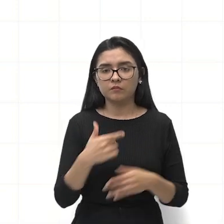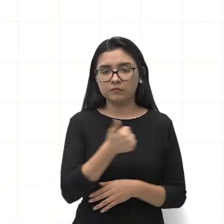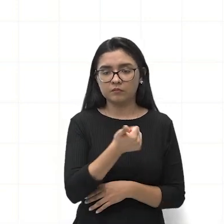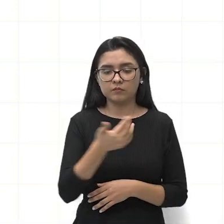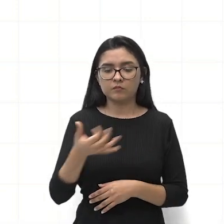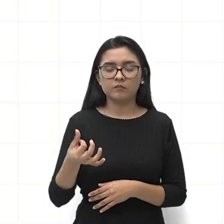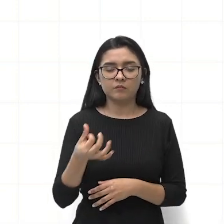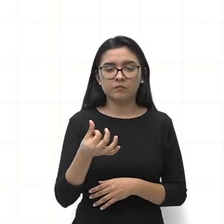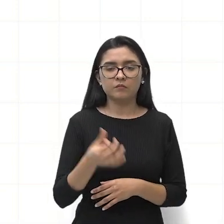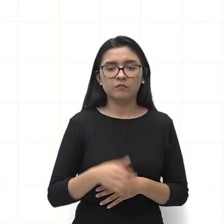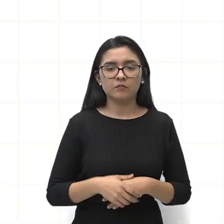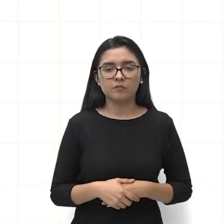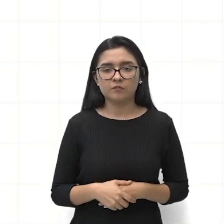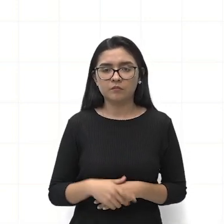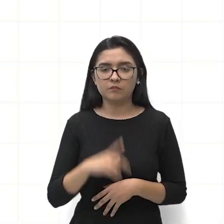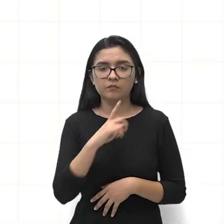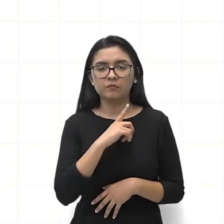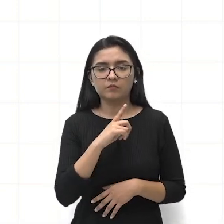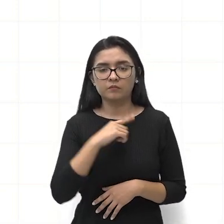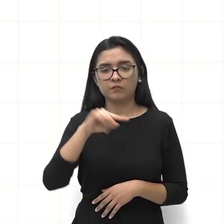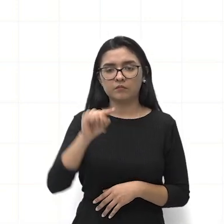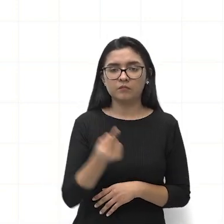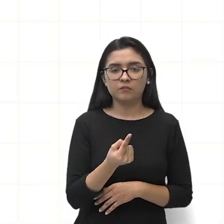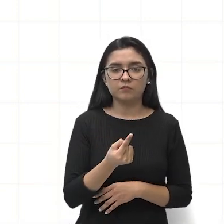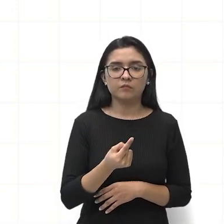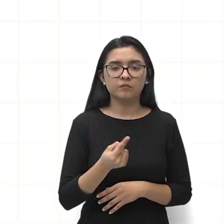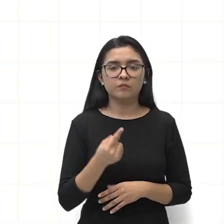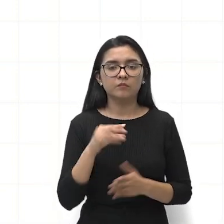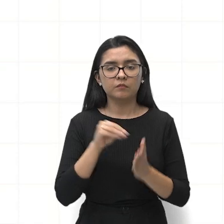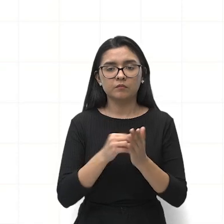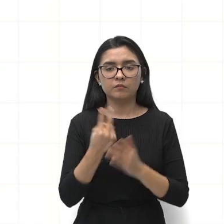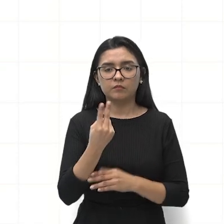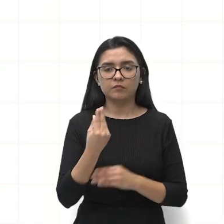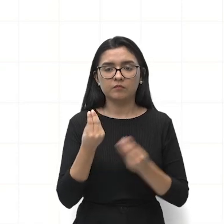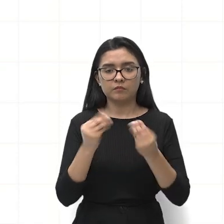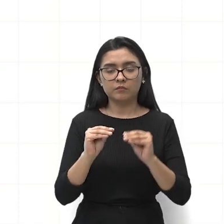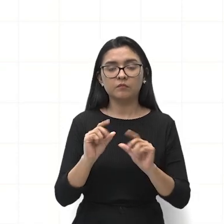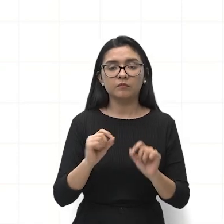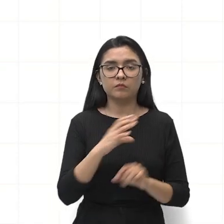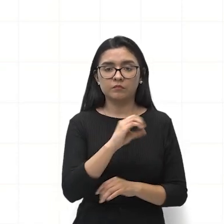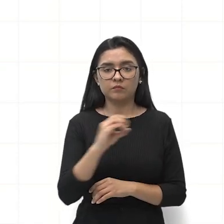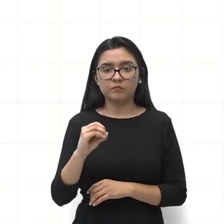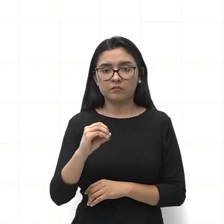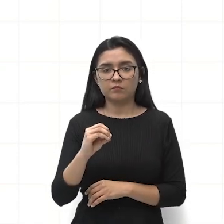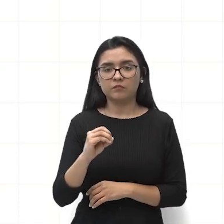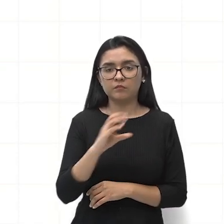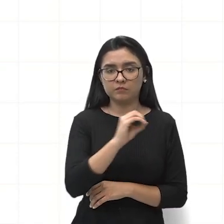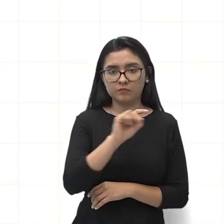16, né? Duas casas. Para as 4 faltam mais 2. Então, eu acrescento mais 2 zeros. 0,